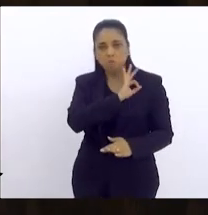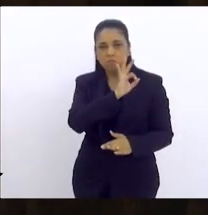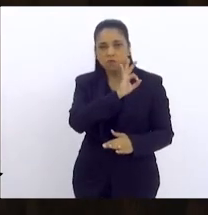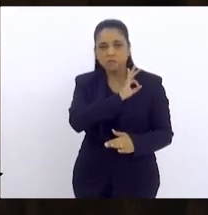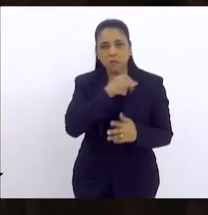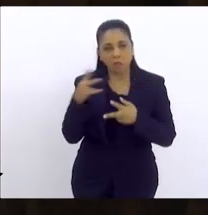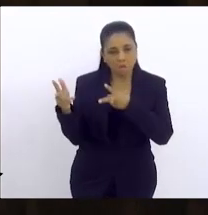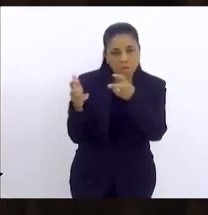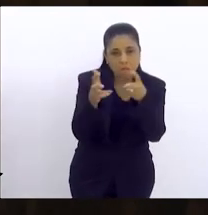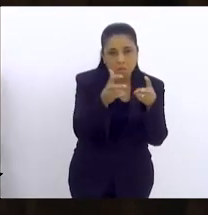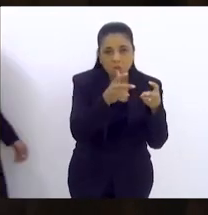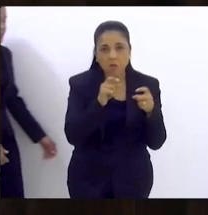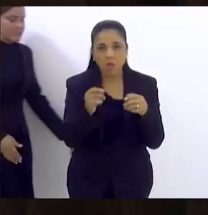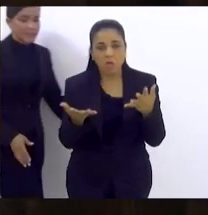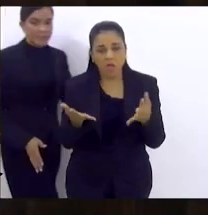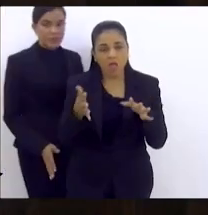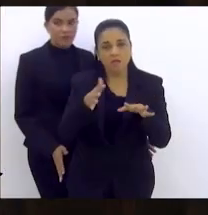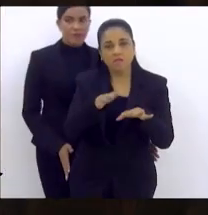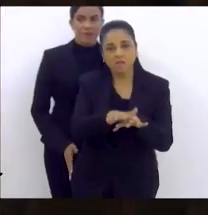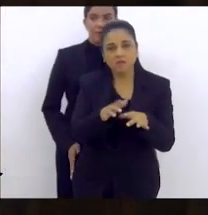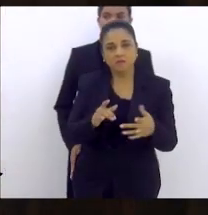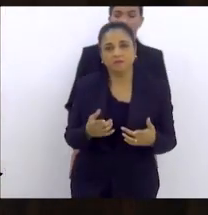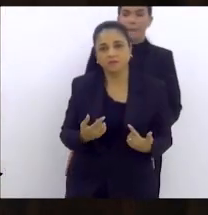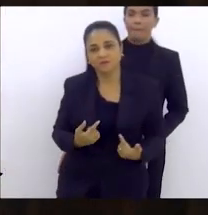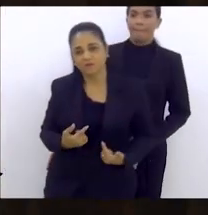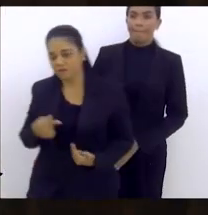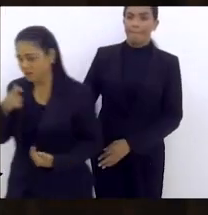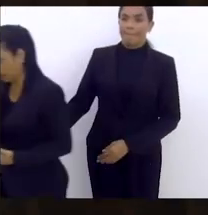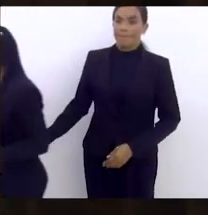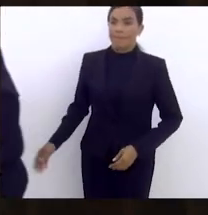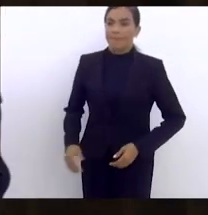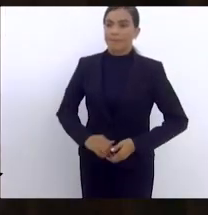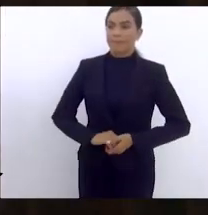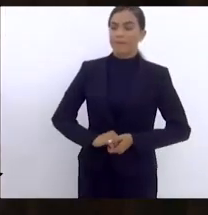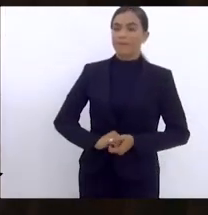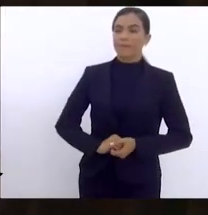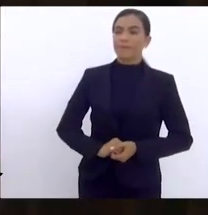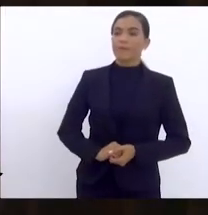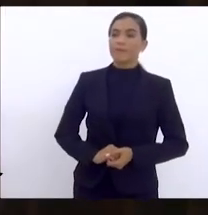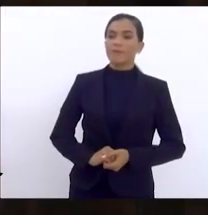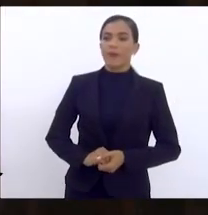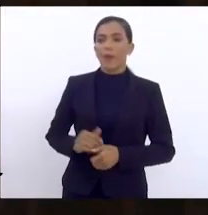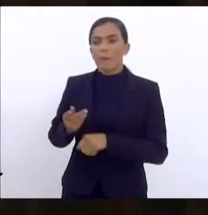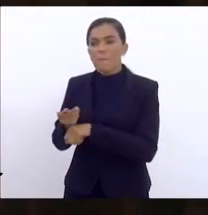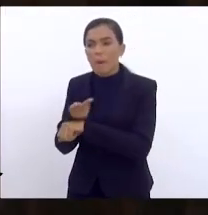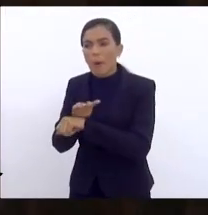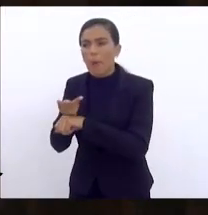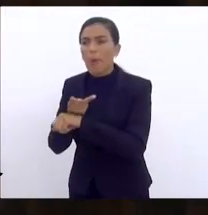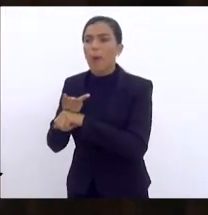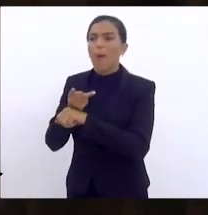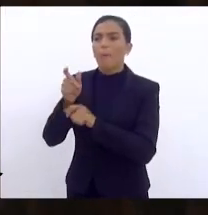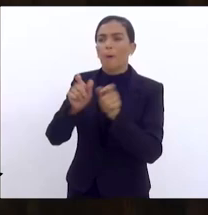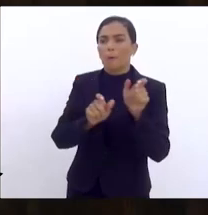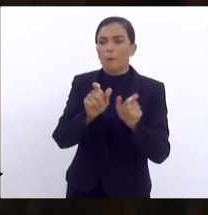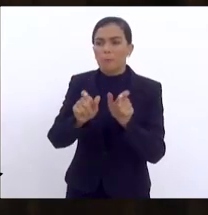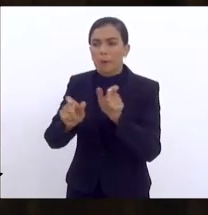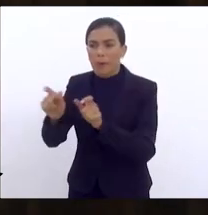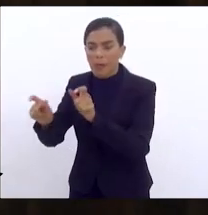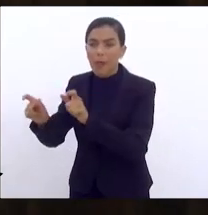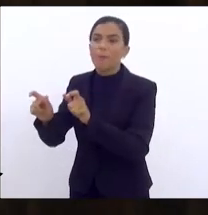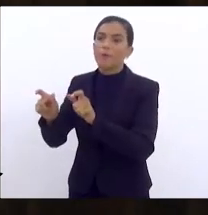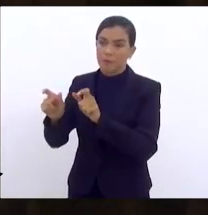atualmente uma integração ímpar com a polícia civil e procuramos outros membros da Federação do município do estado